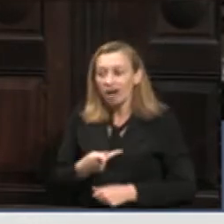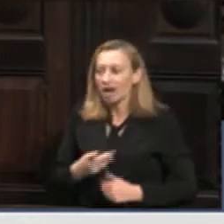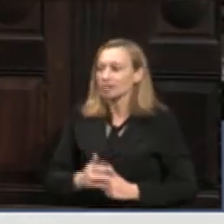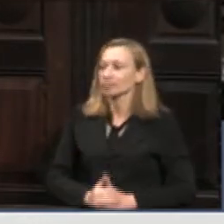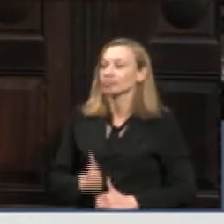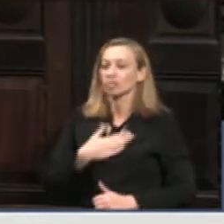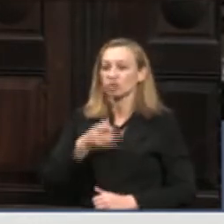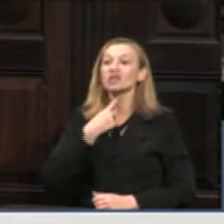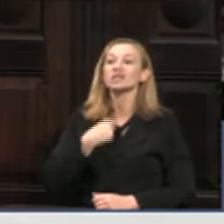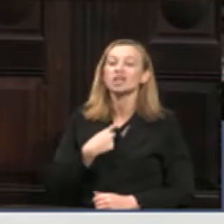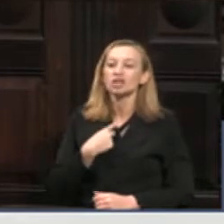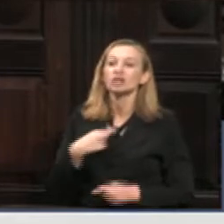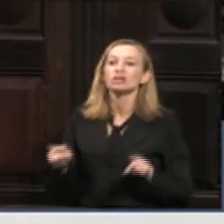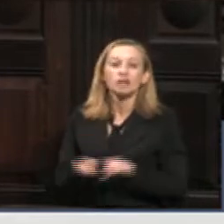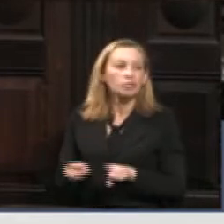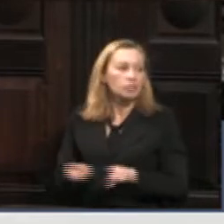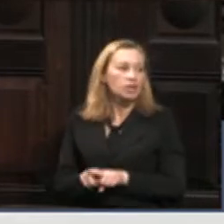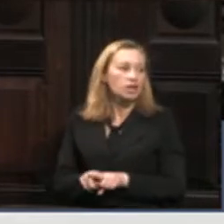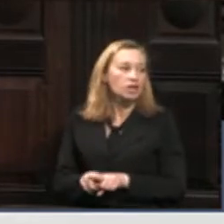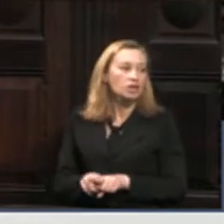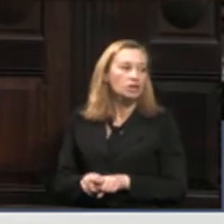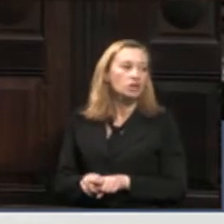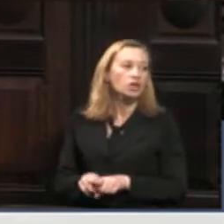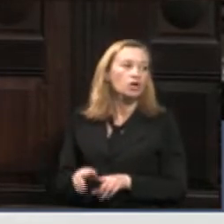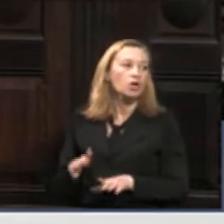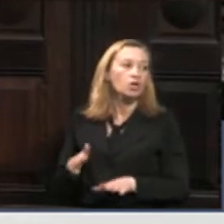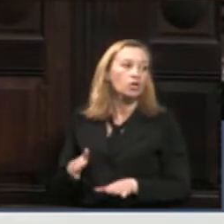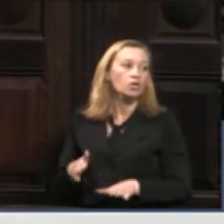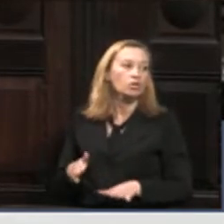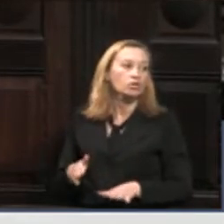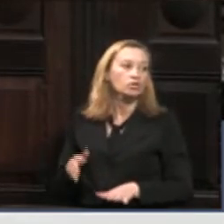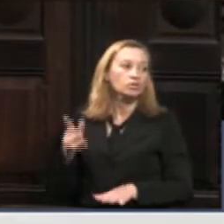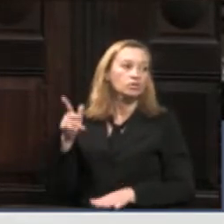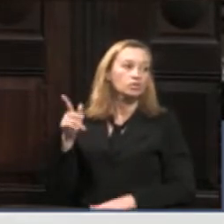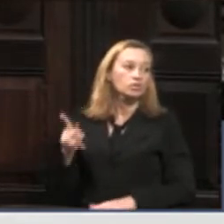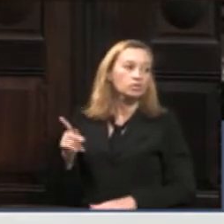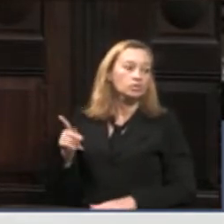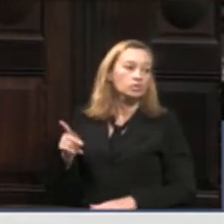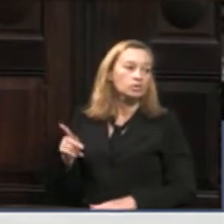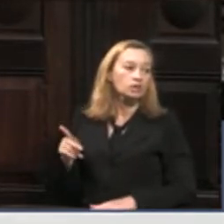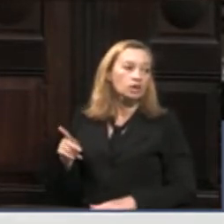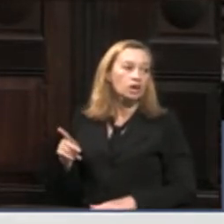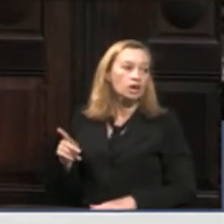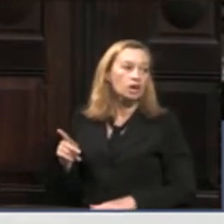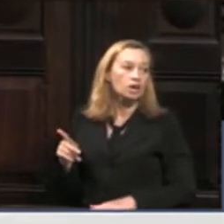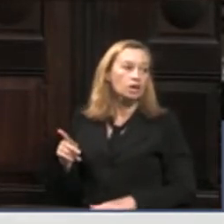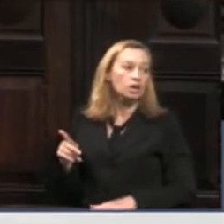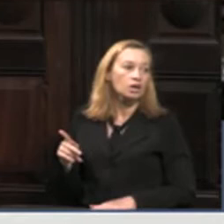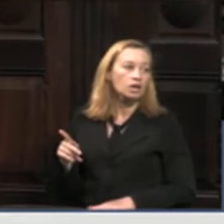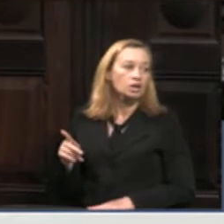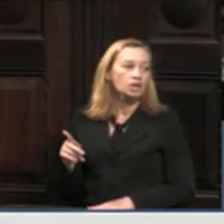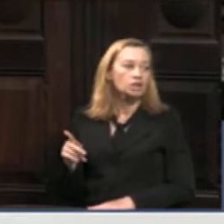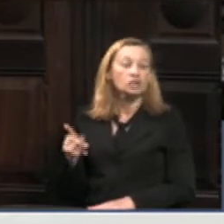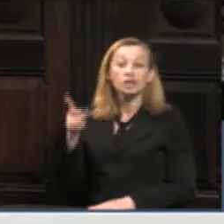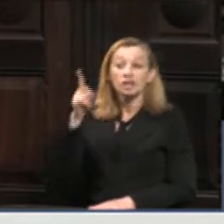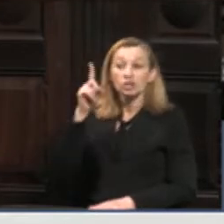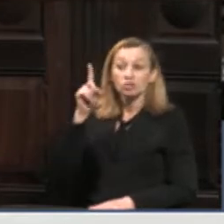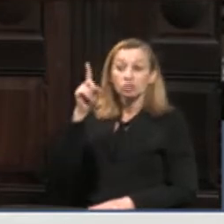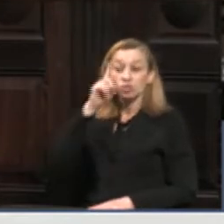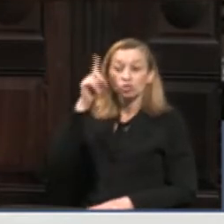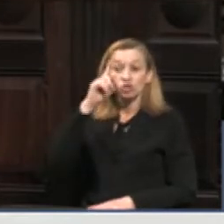Inclusive, o desejo de pacificar os ânimos, porque a cada dia que